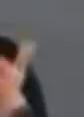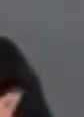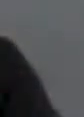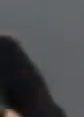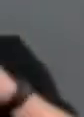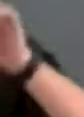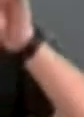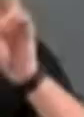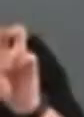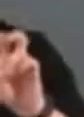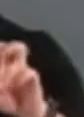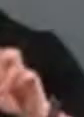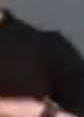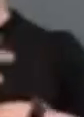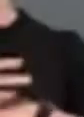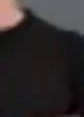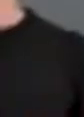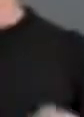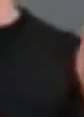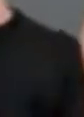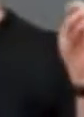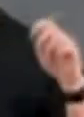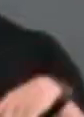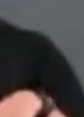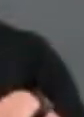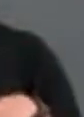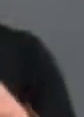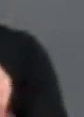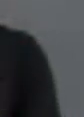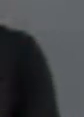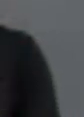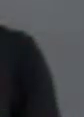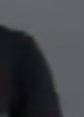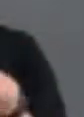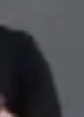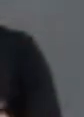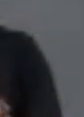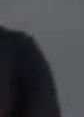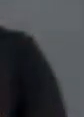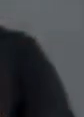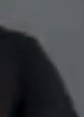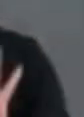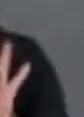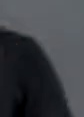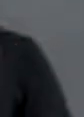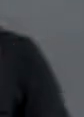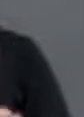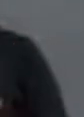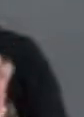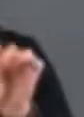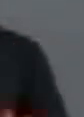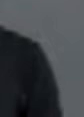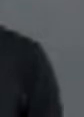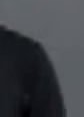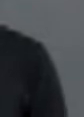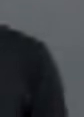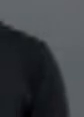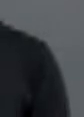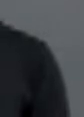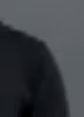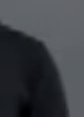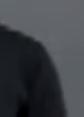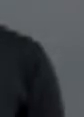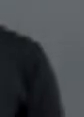da tomada do poder. Questionaram as urnas eletrônicas, urnas essas que esse mesmo presidente foi votado 5 ou 6